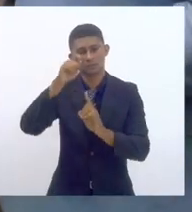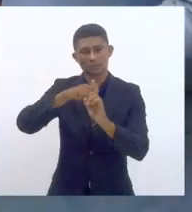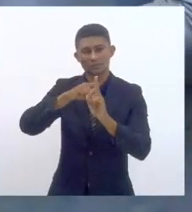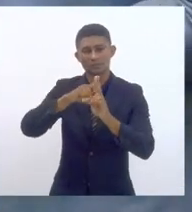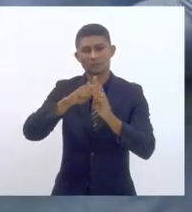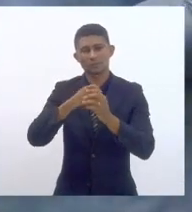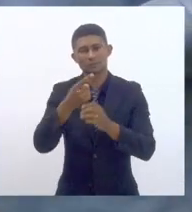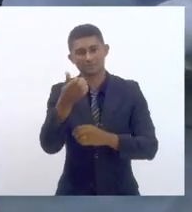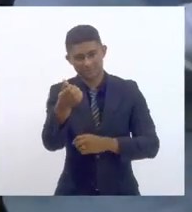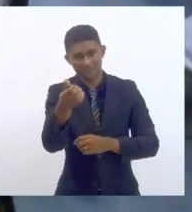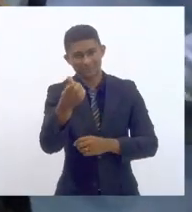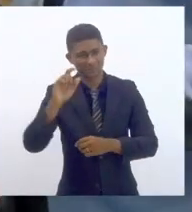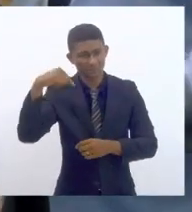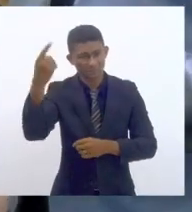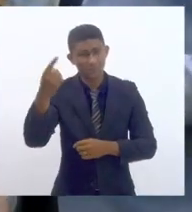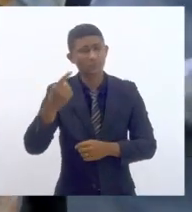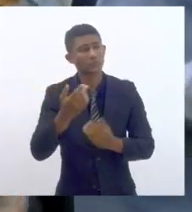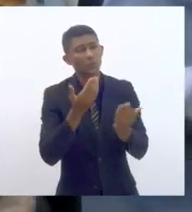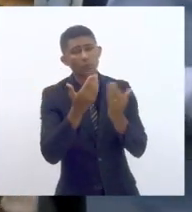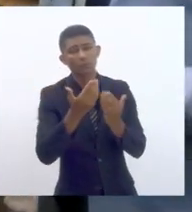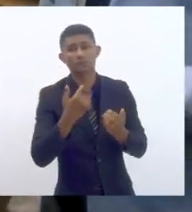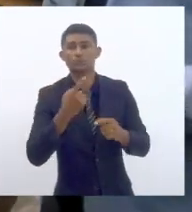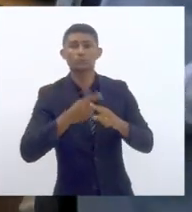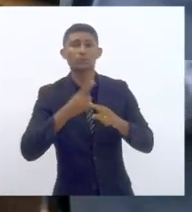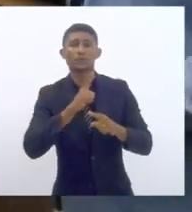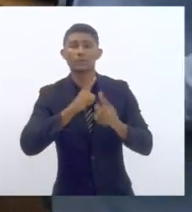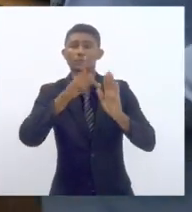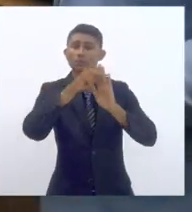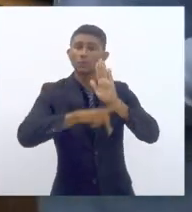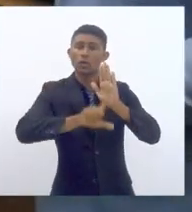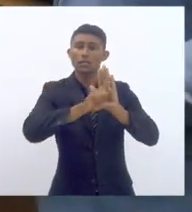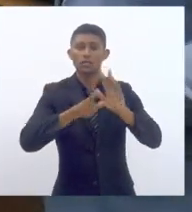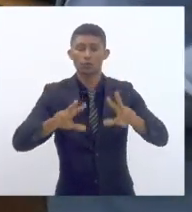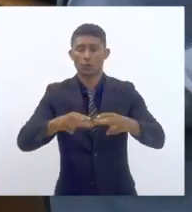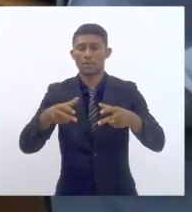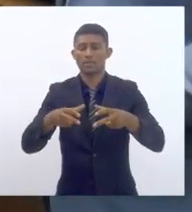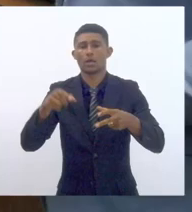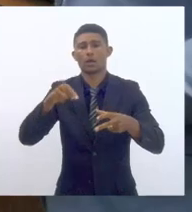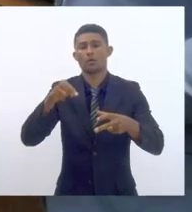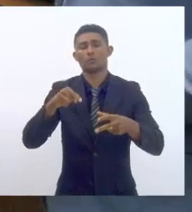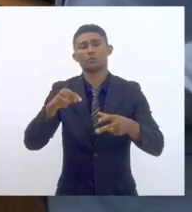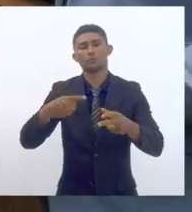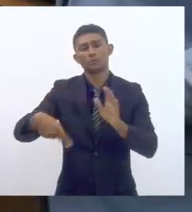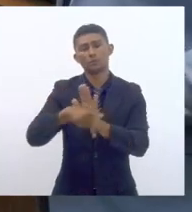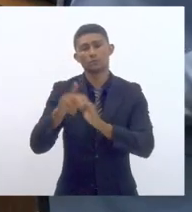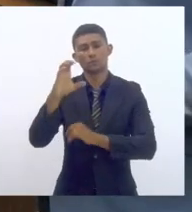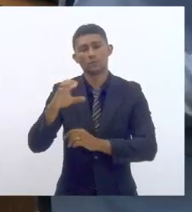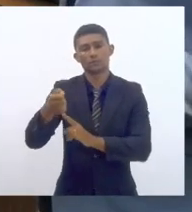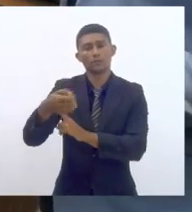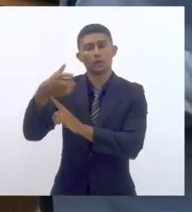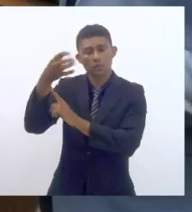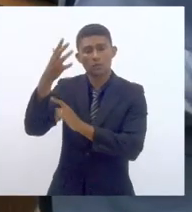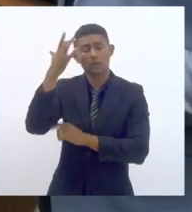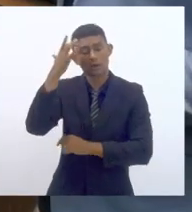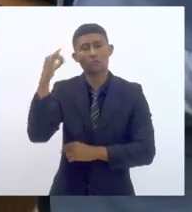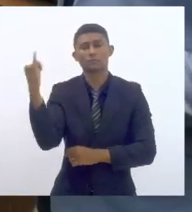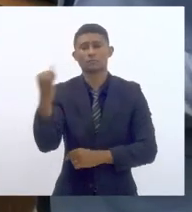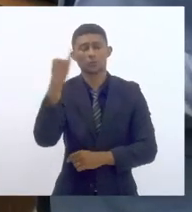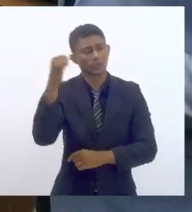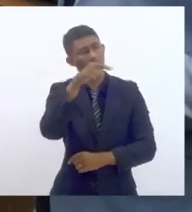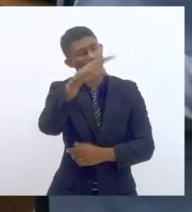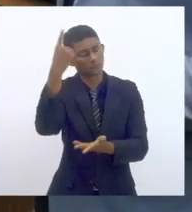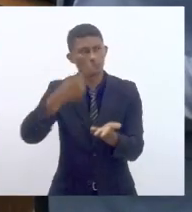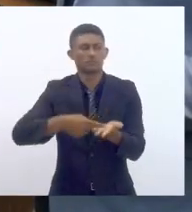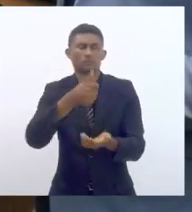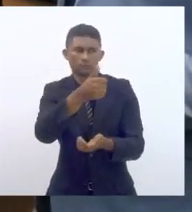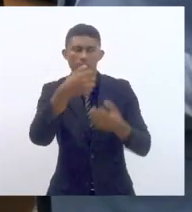uma conversa bacana. Eu tenho um projeto, por exemplo, que é da comissão, não é só meu, é de toda a comissão de ciência e tecnologia, mas acho importante honrar a palavra dada e trazer o